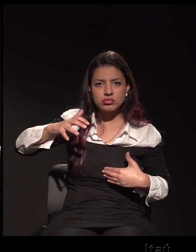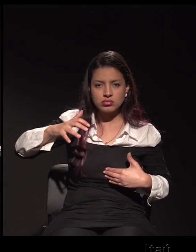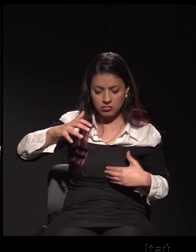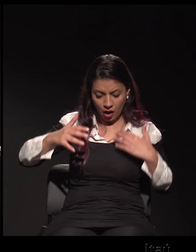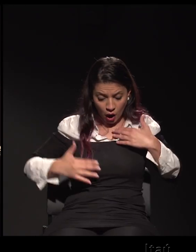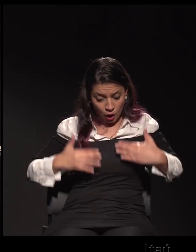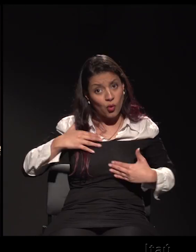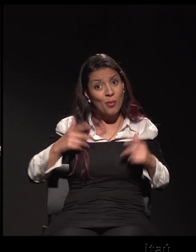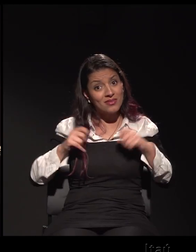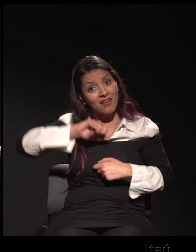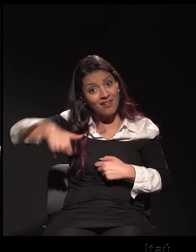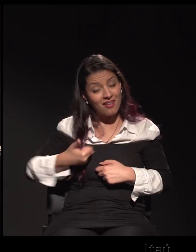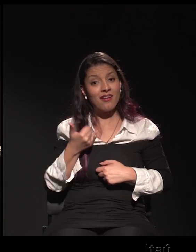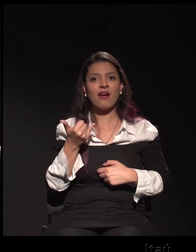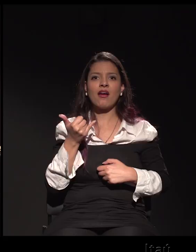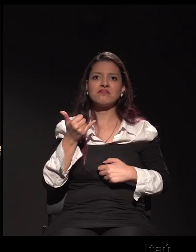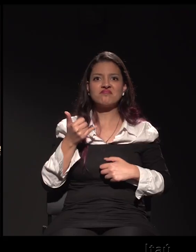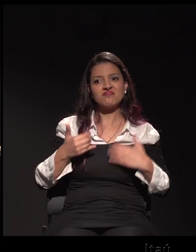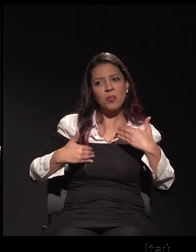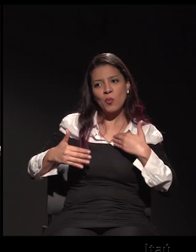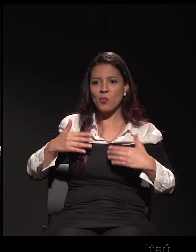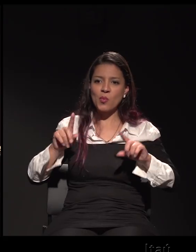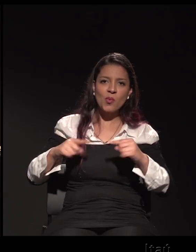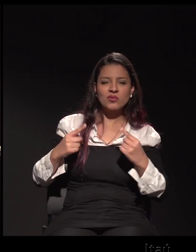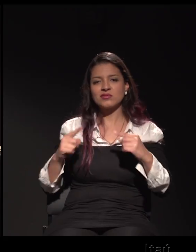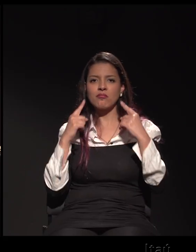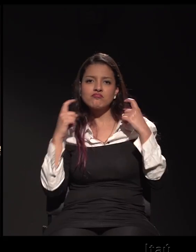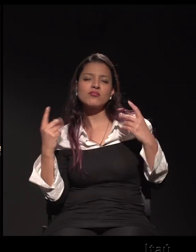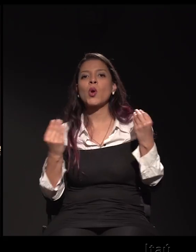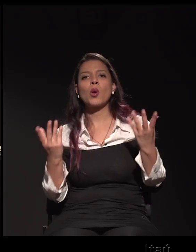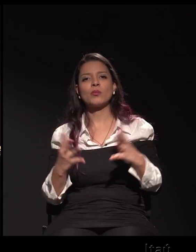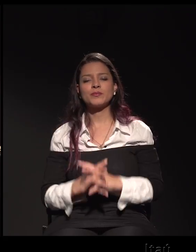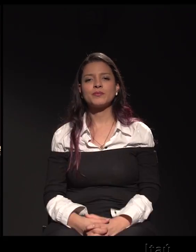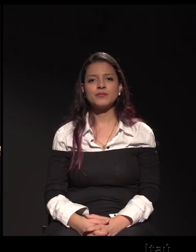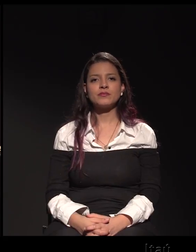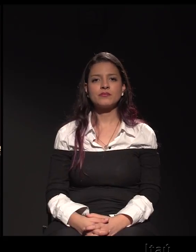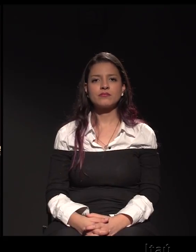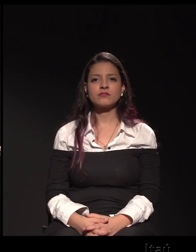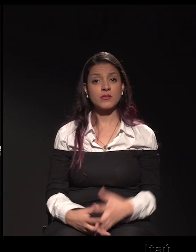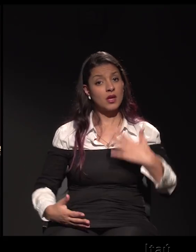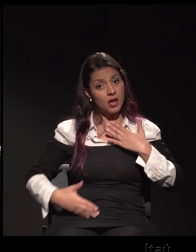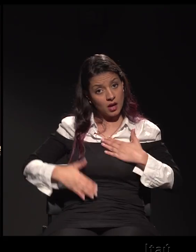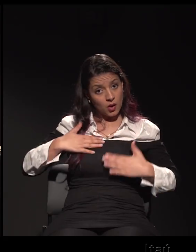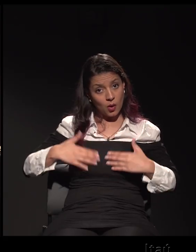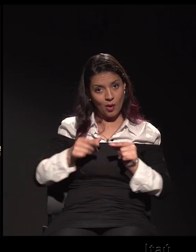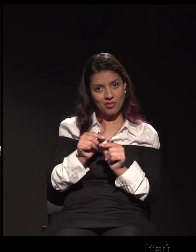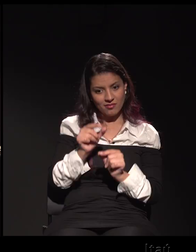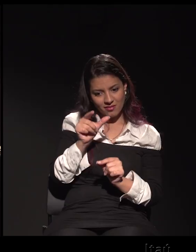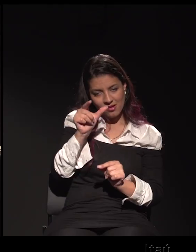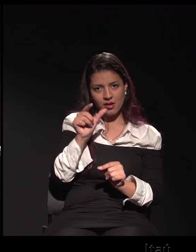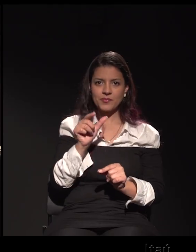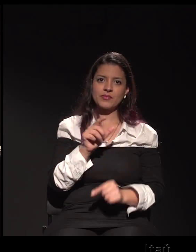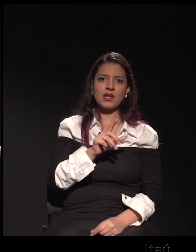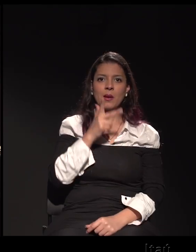favor, musicalmente ou sonoramente? Uhum. Porque... o corpo de Apazão, ele tem essa história, né?